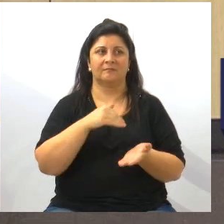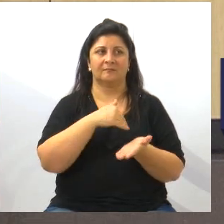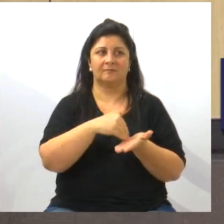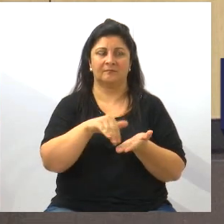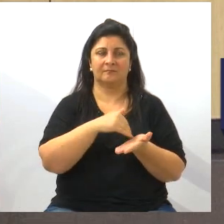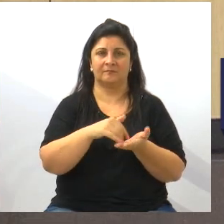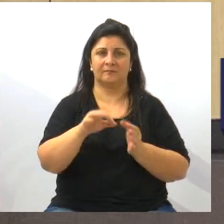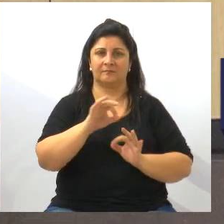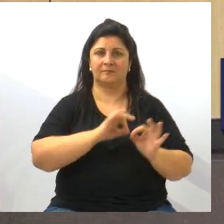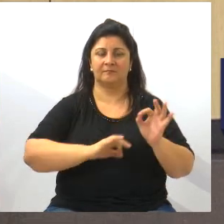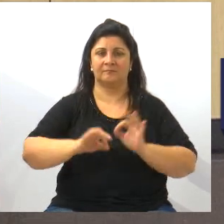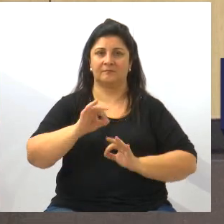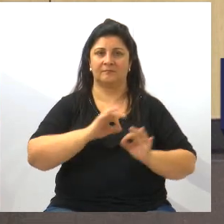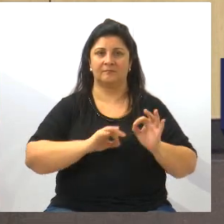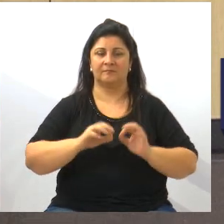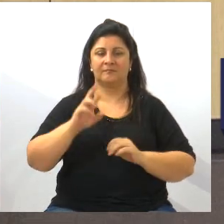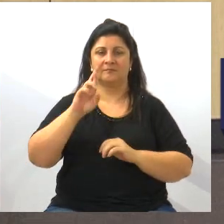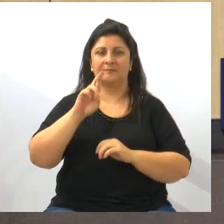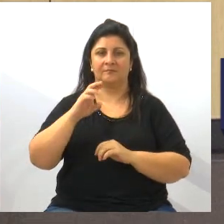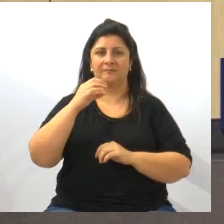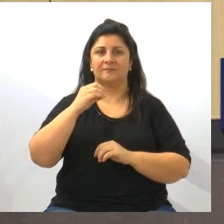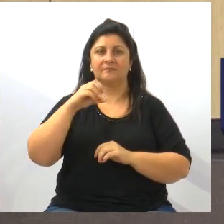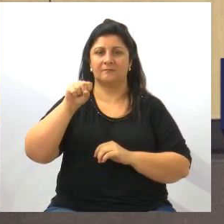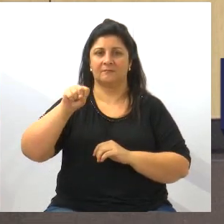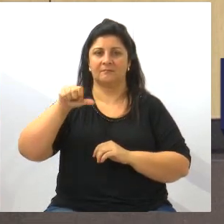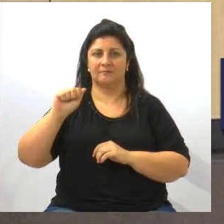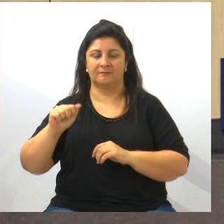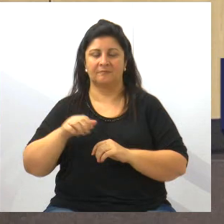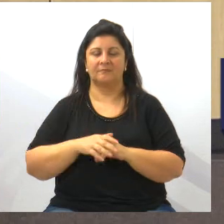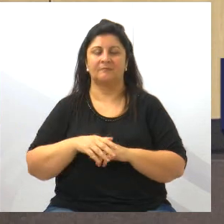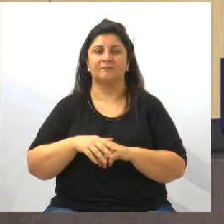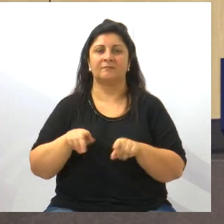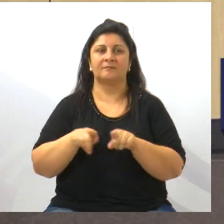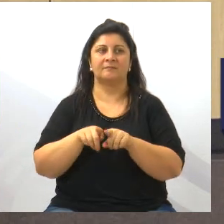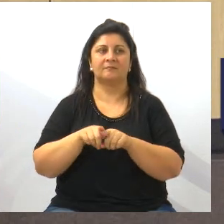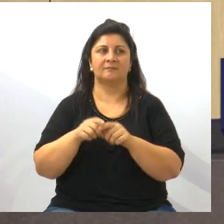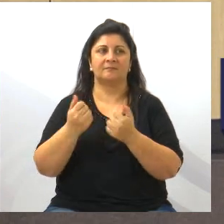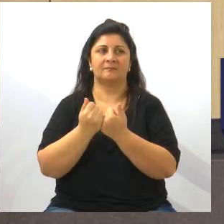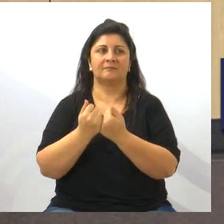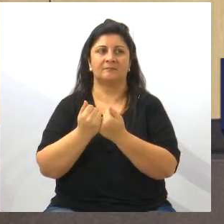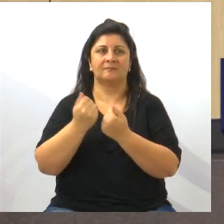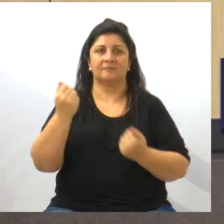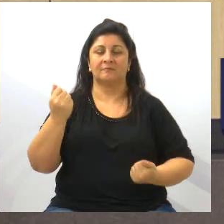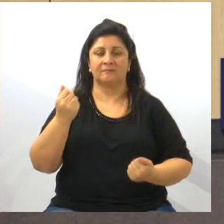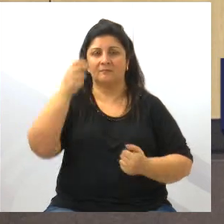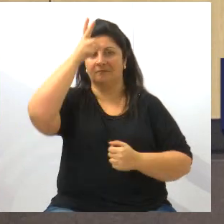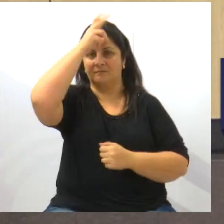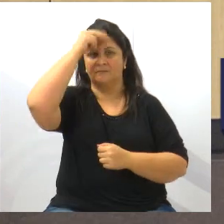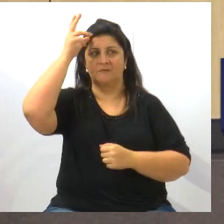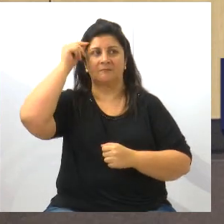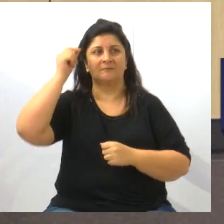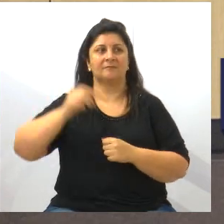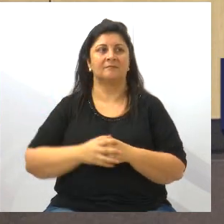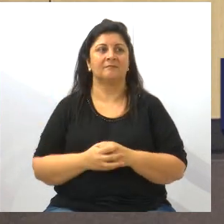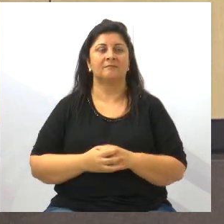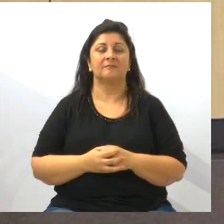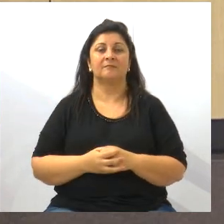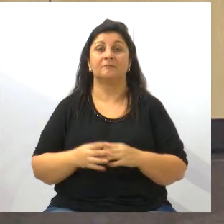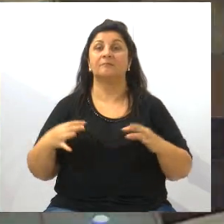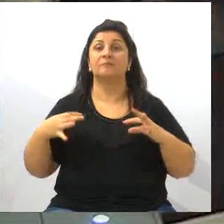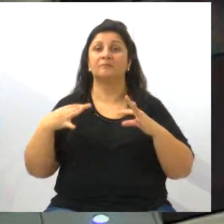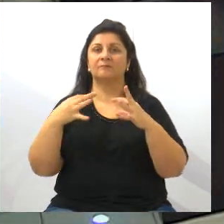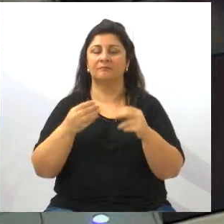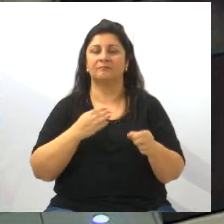de Planejamento, Rosa Sasazaki, e o nosso vice-presidente, Edgar Sasazaki, bem como todos aqui presentes,